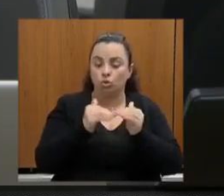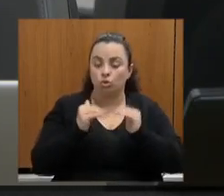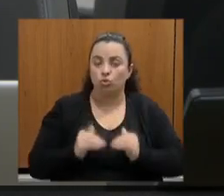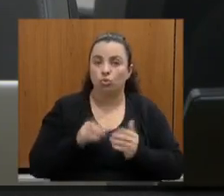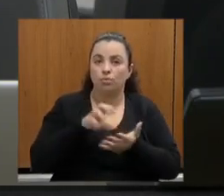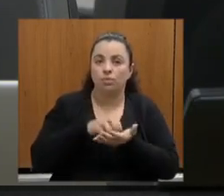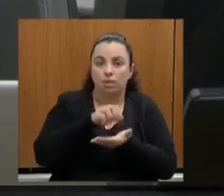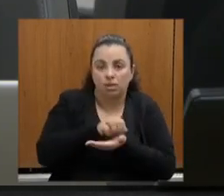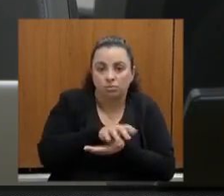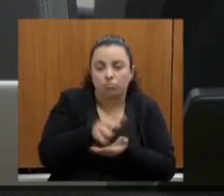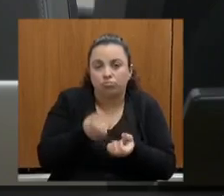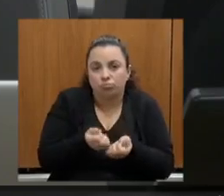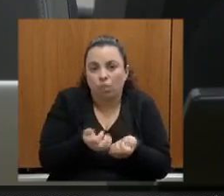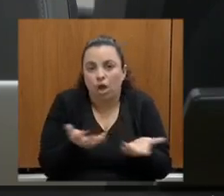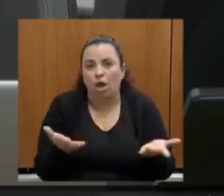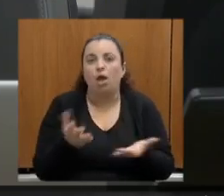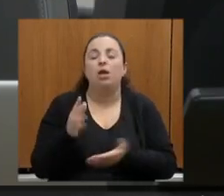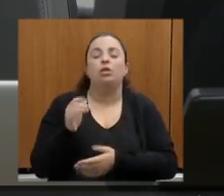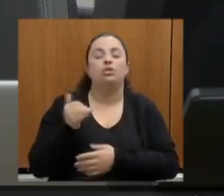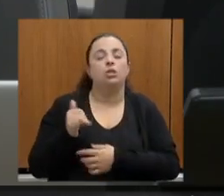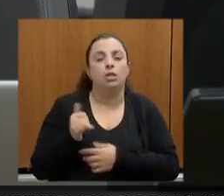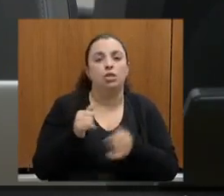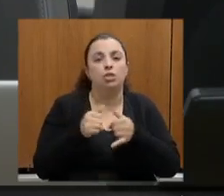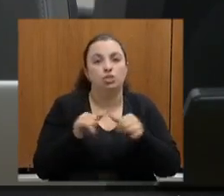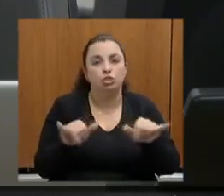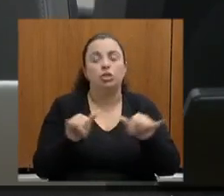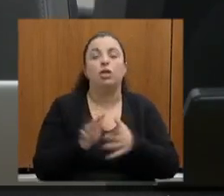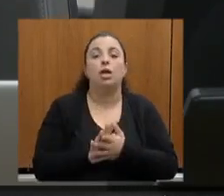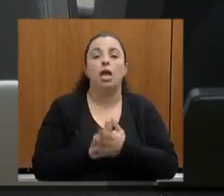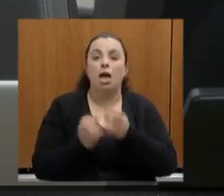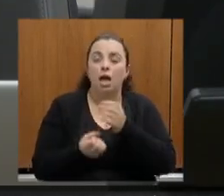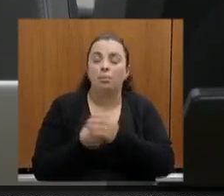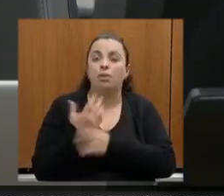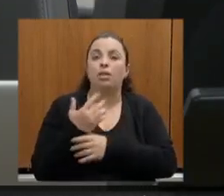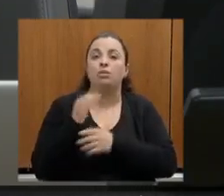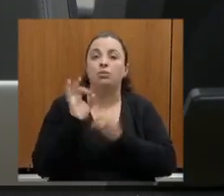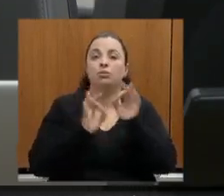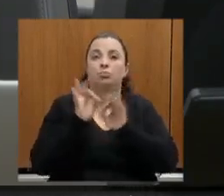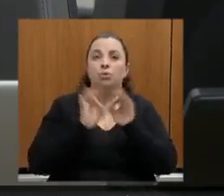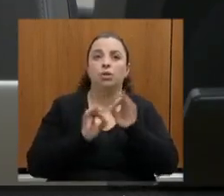de energia implantação do programa Minas trifásico